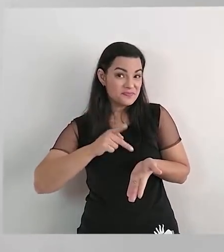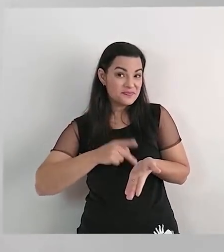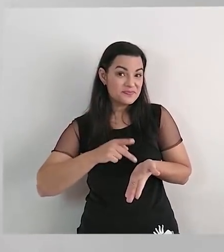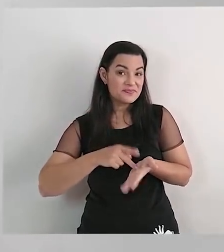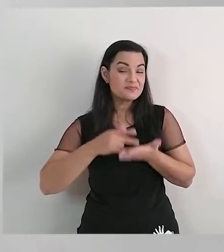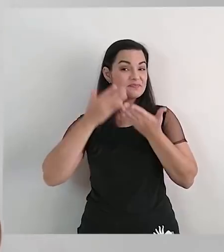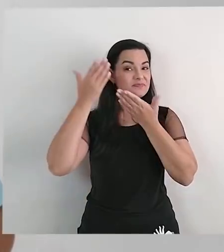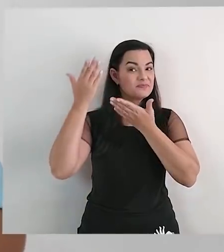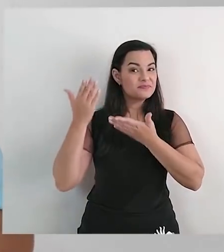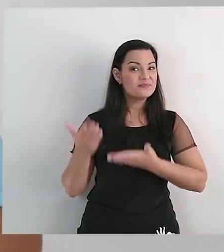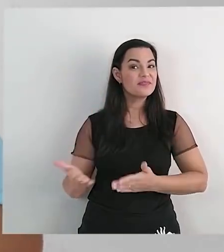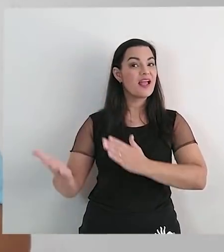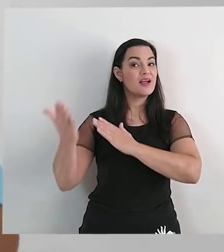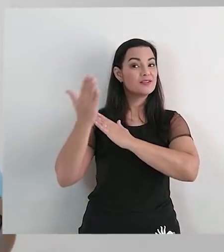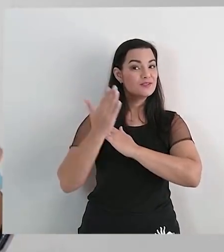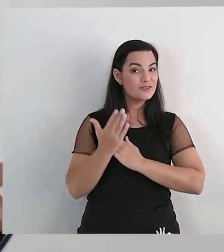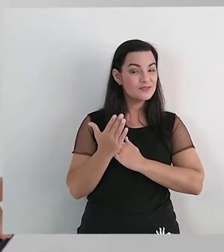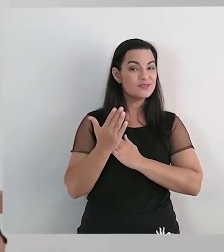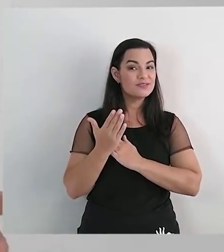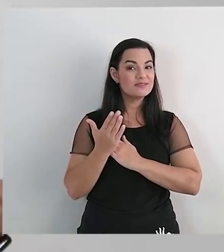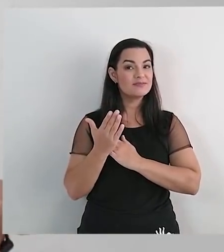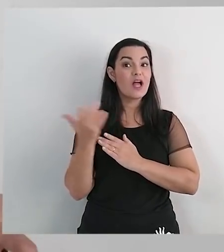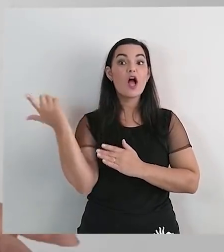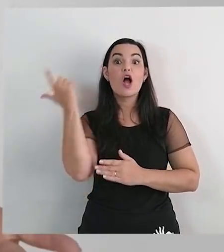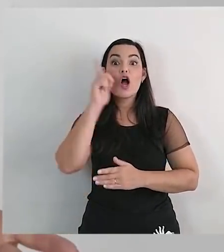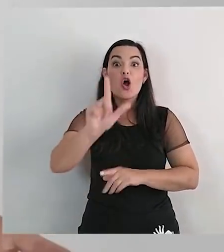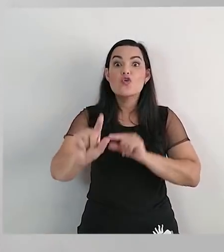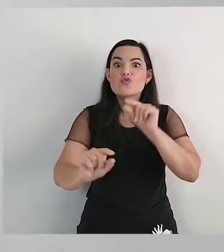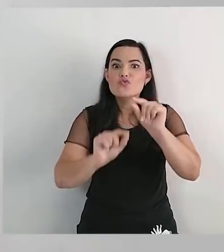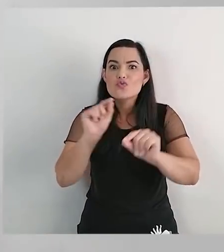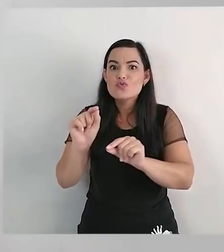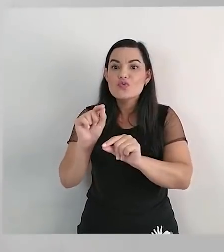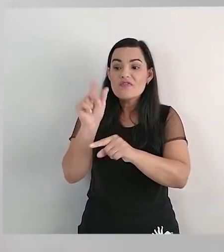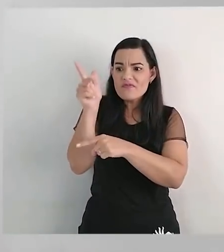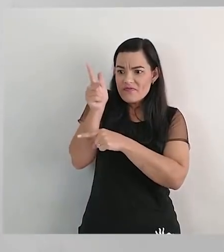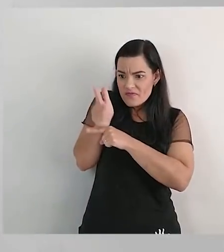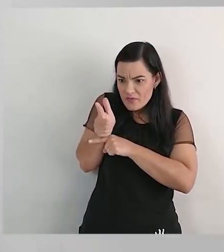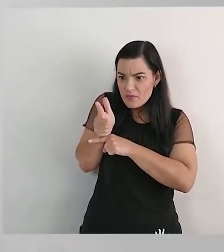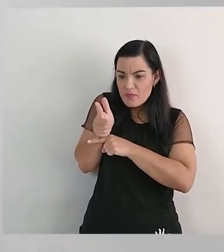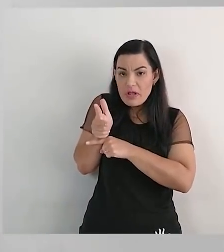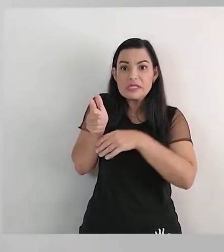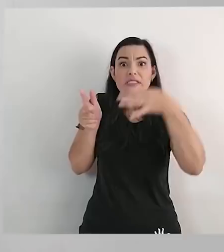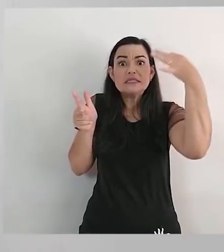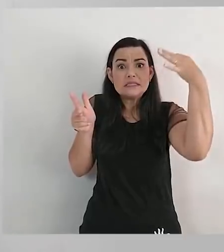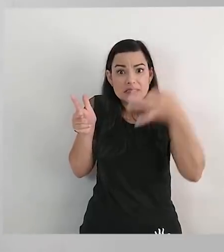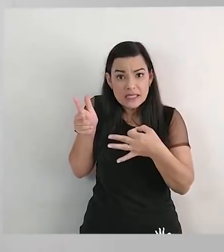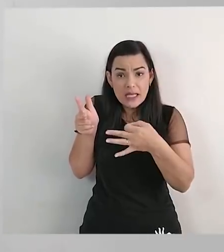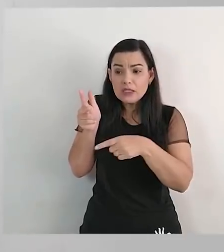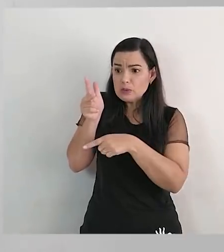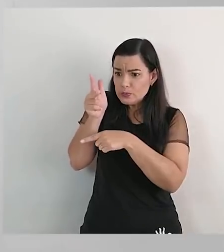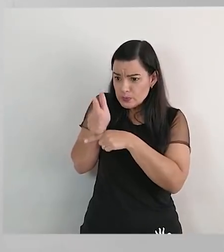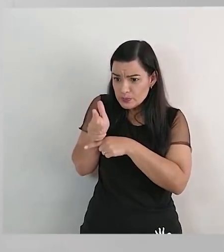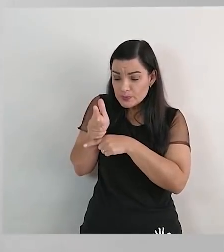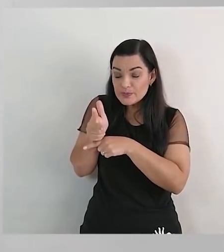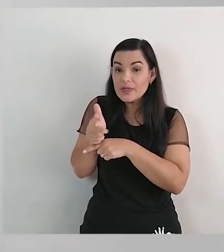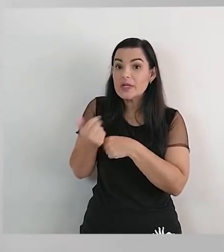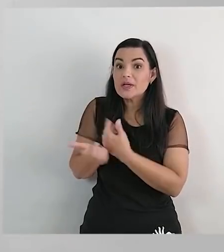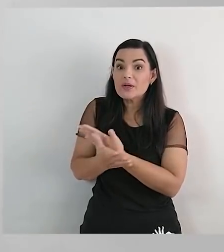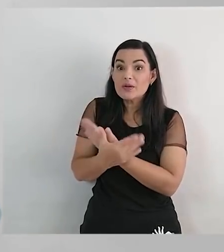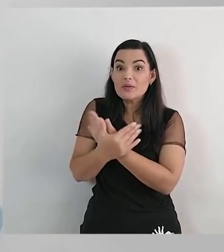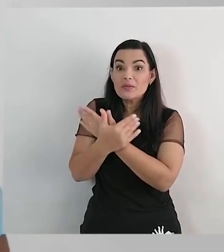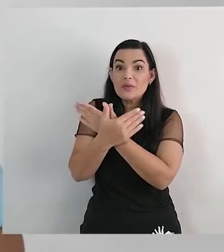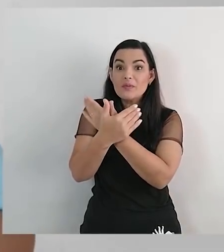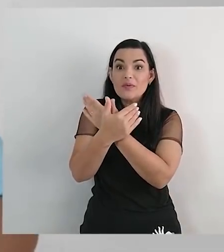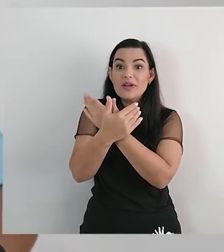essa colaboração conseguiu aí filmar, registrar o momento exato que a